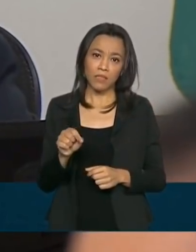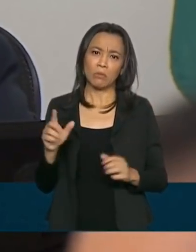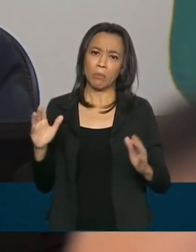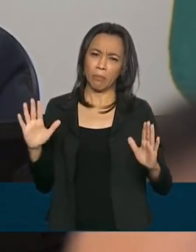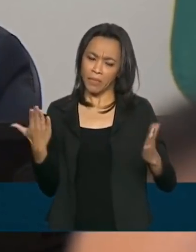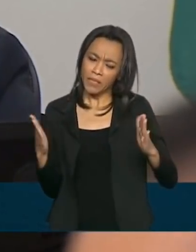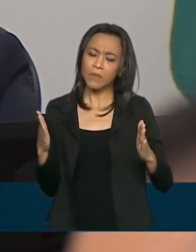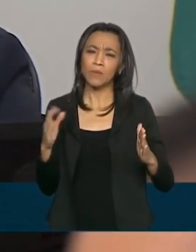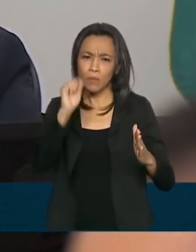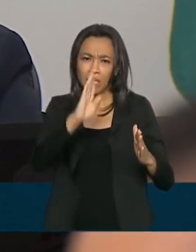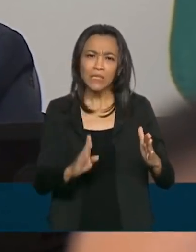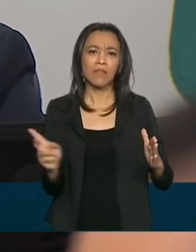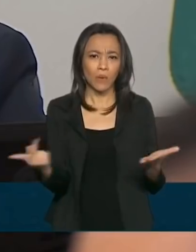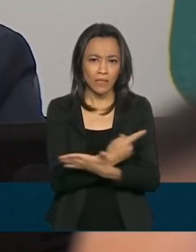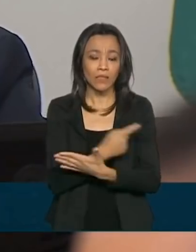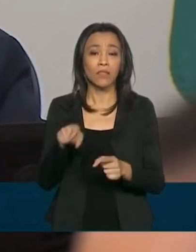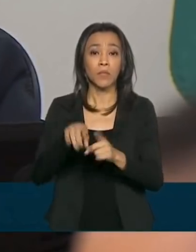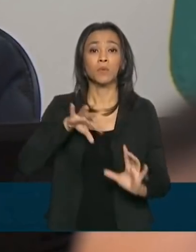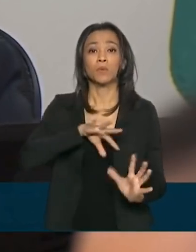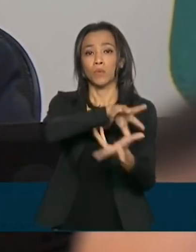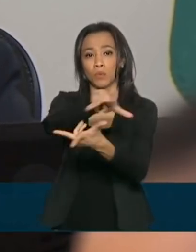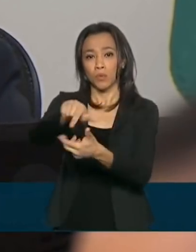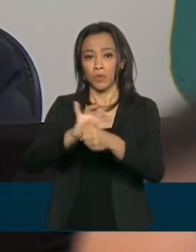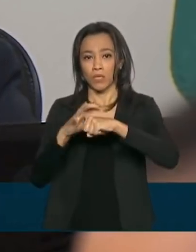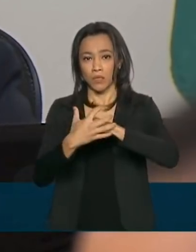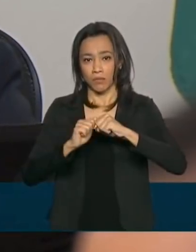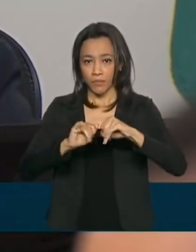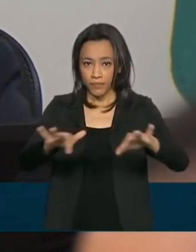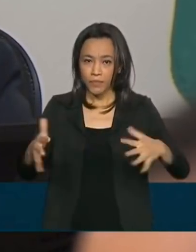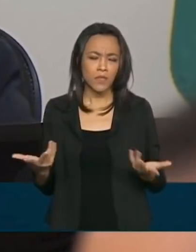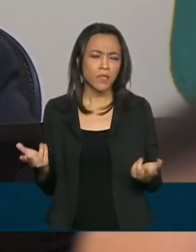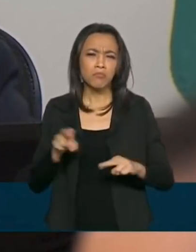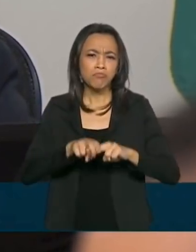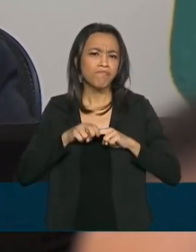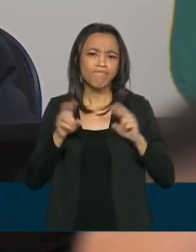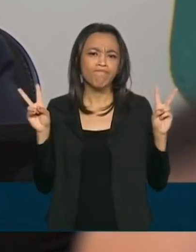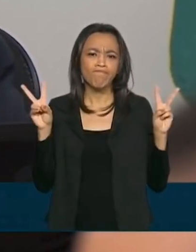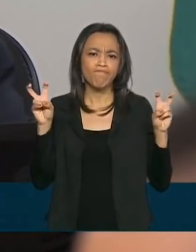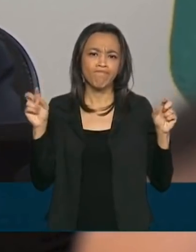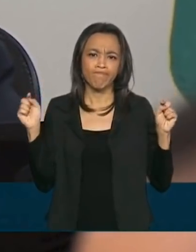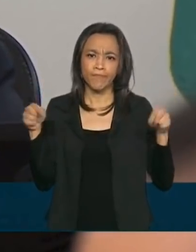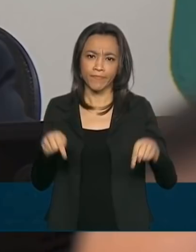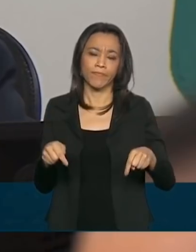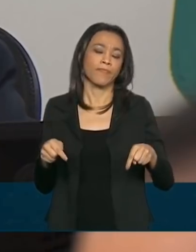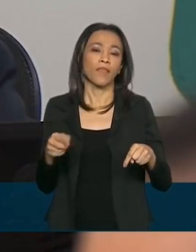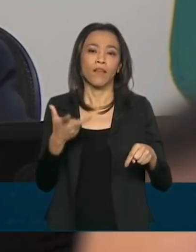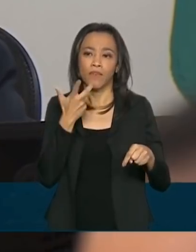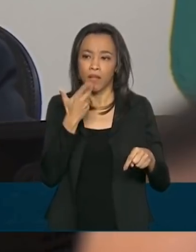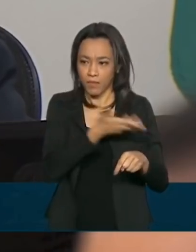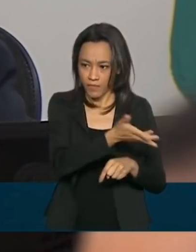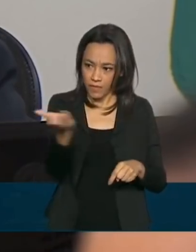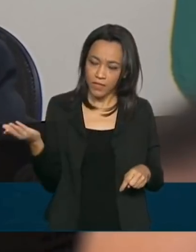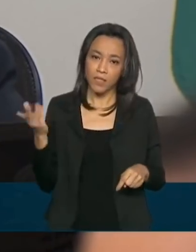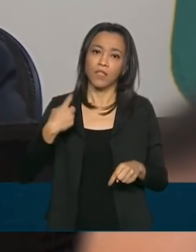o Brasil, mas o mundo todo. E o motivo dessa pauta é falar para os senhores, porque